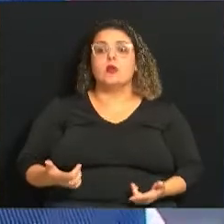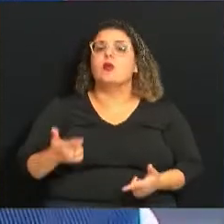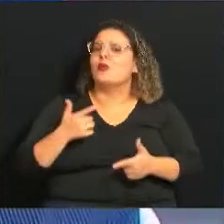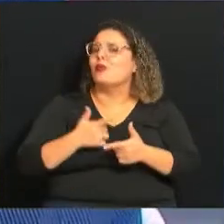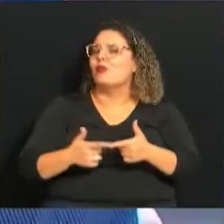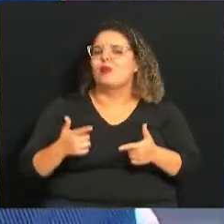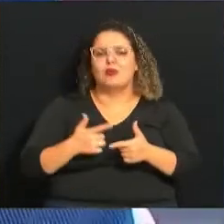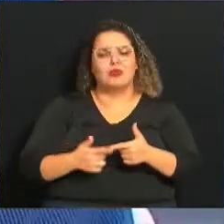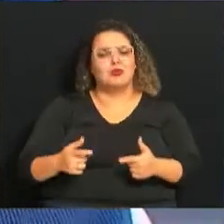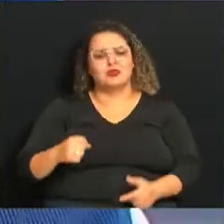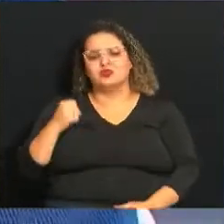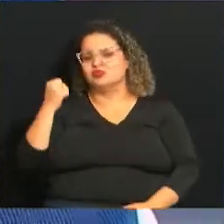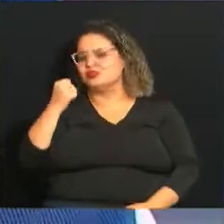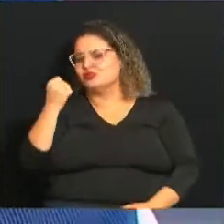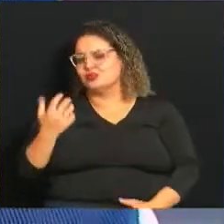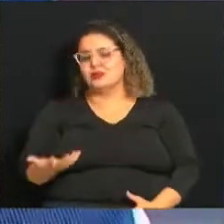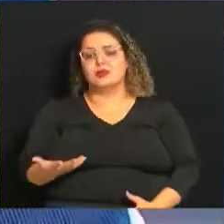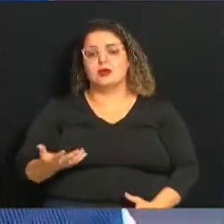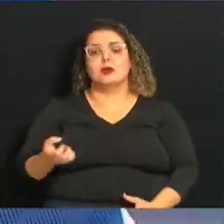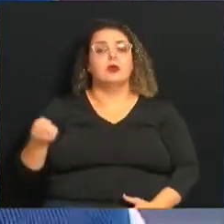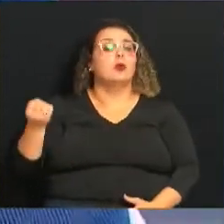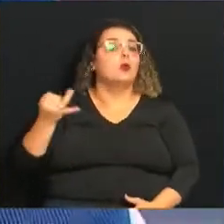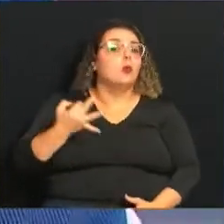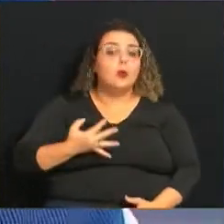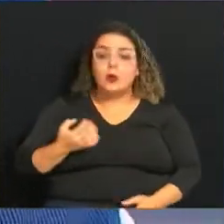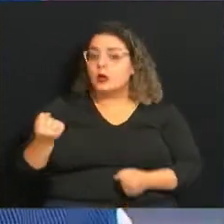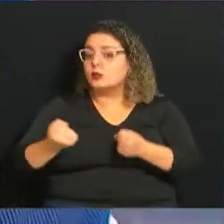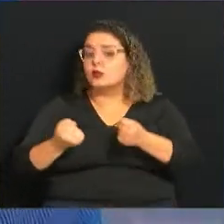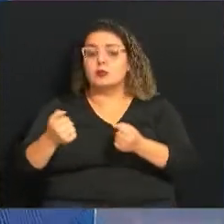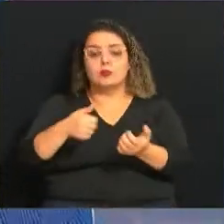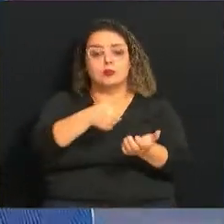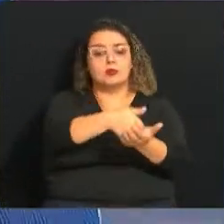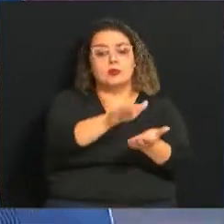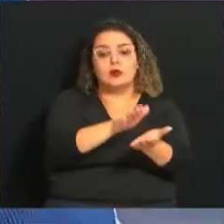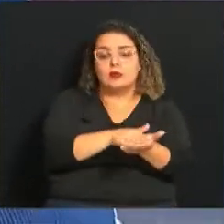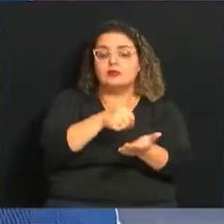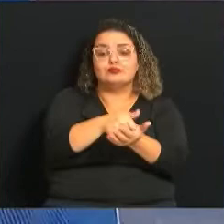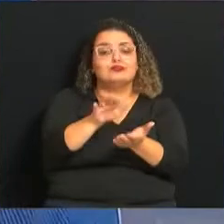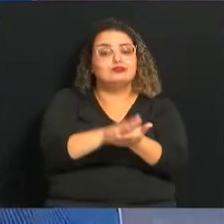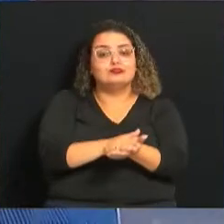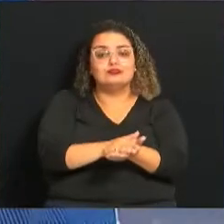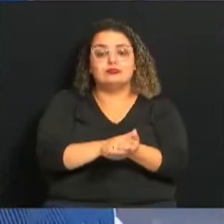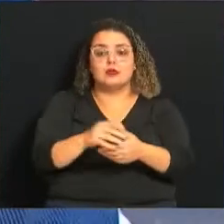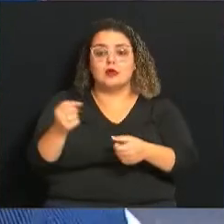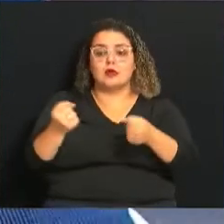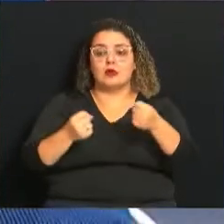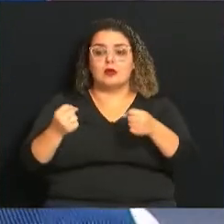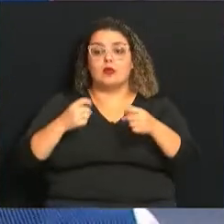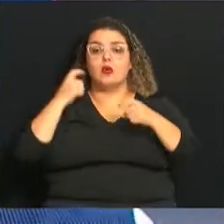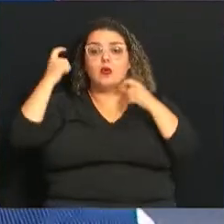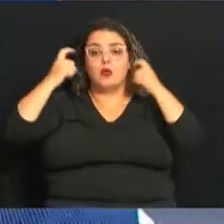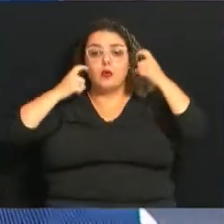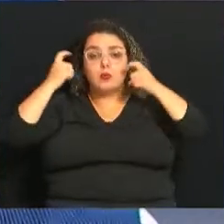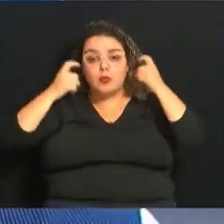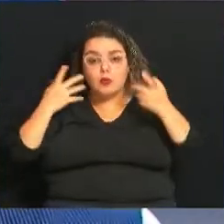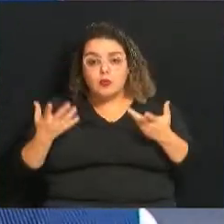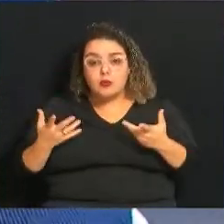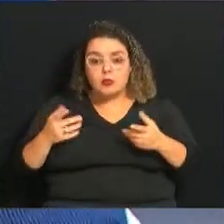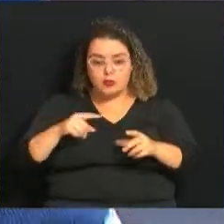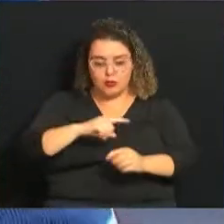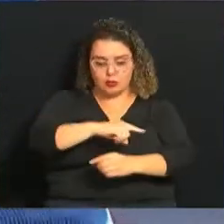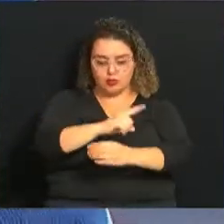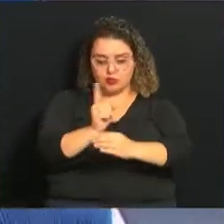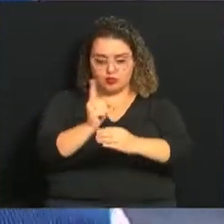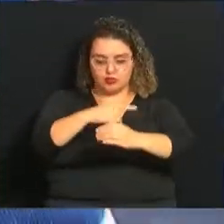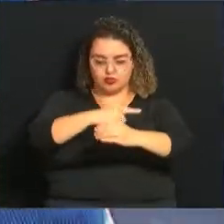os motoristas. Quantos motoristas não são multados porque estão olhando e muito mais preocupado com o velocímetro